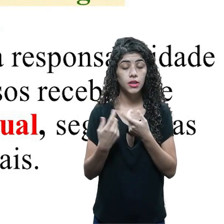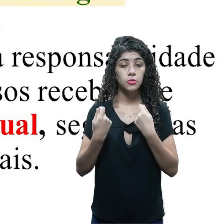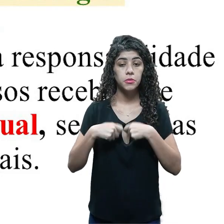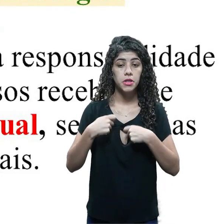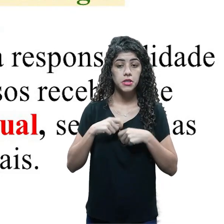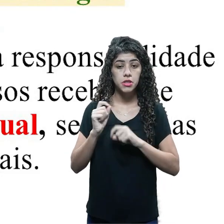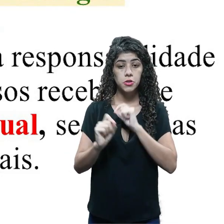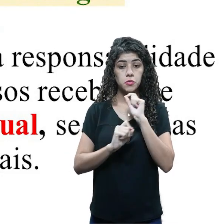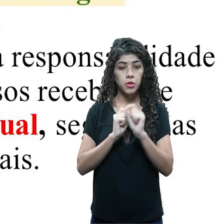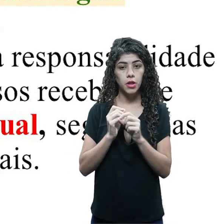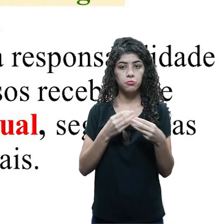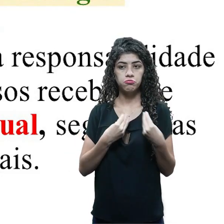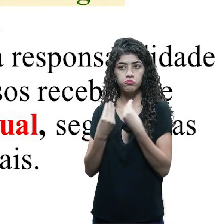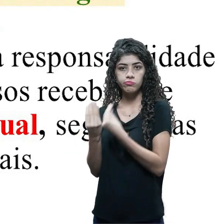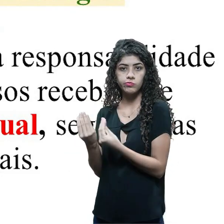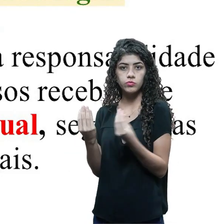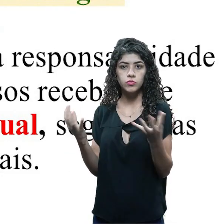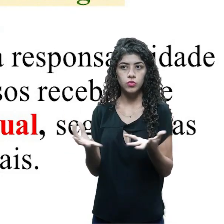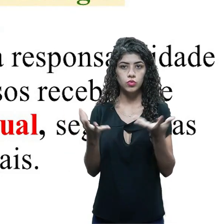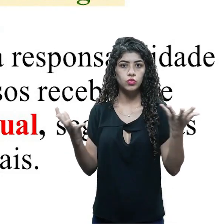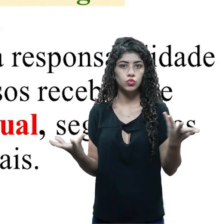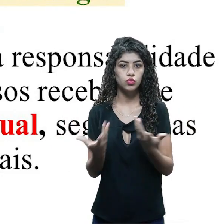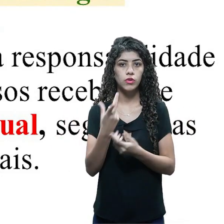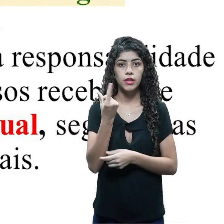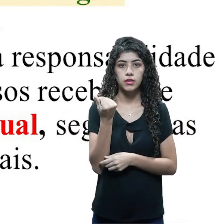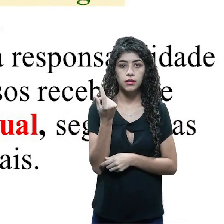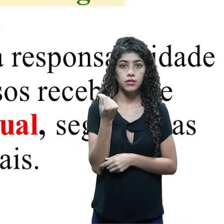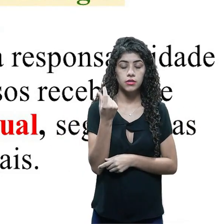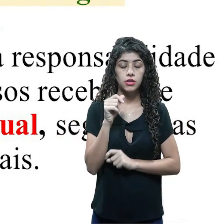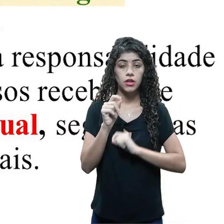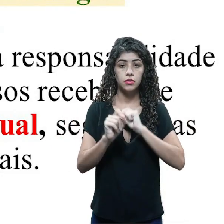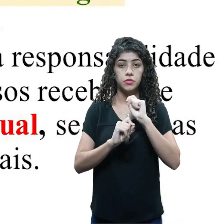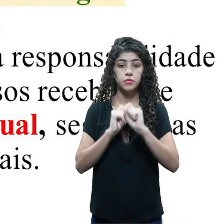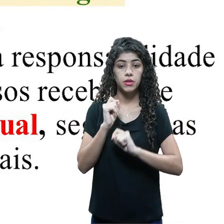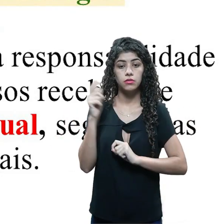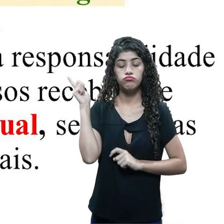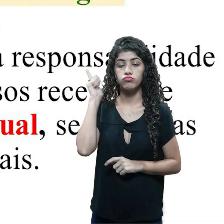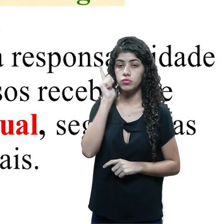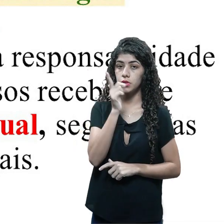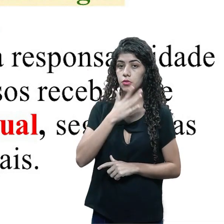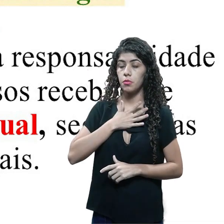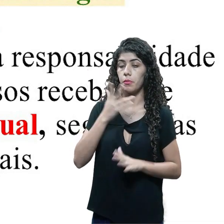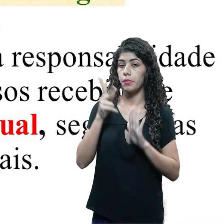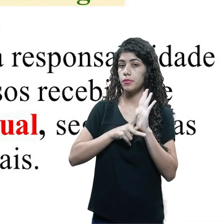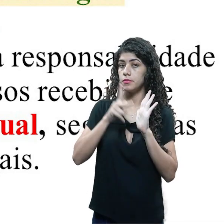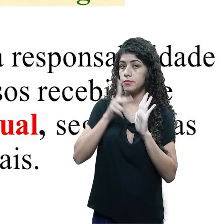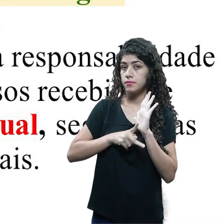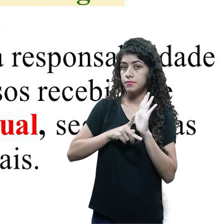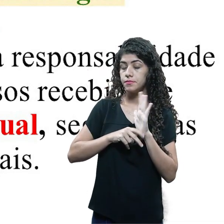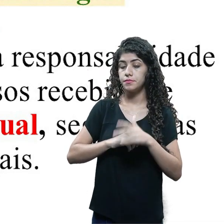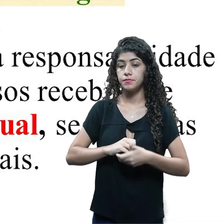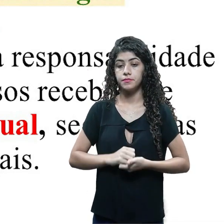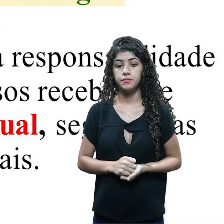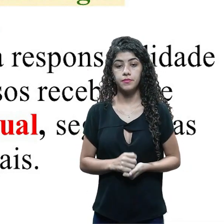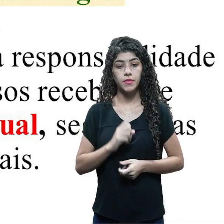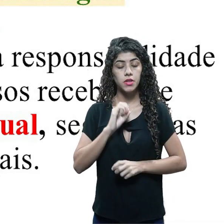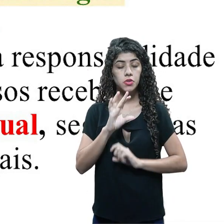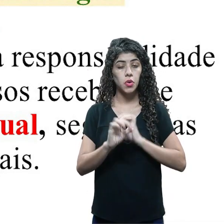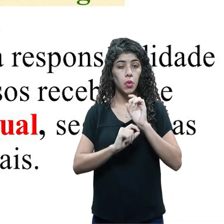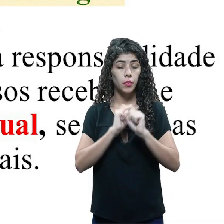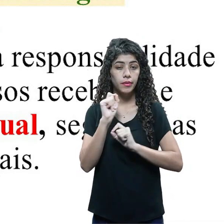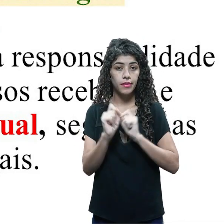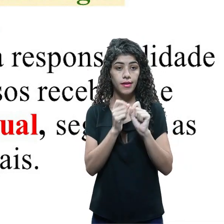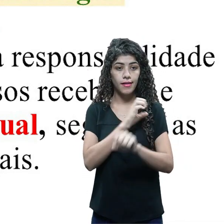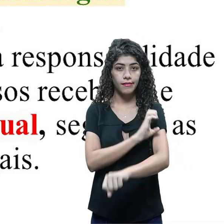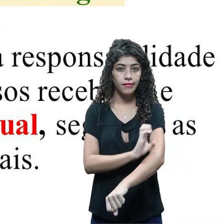que eu devo prestar contas desse recurso, desse dinheiro que eu consegui para o meu projeto? Não é somente